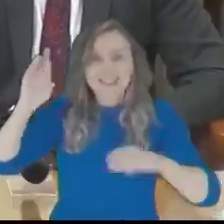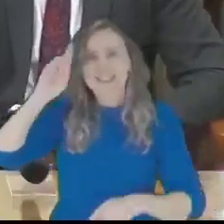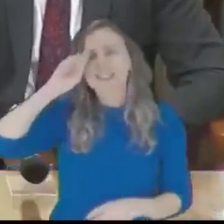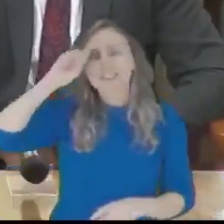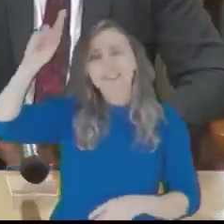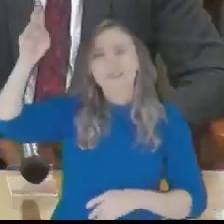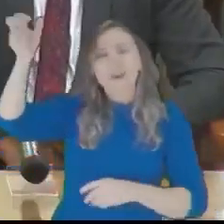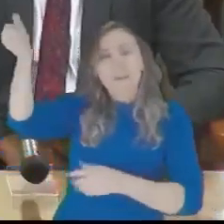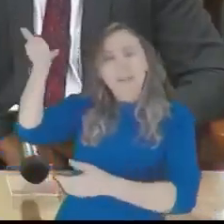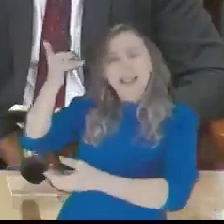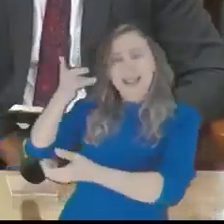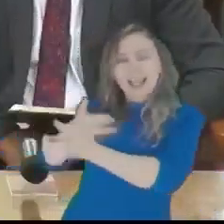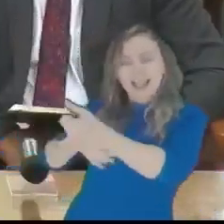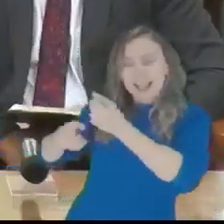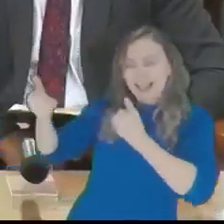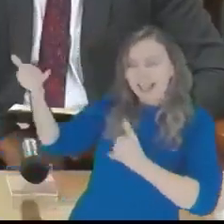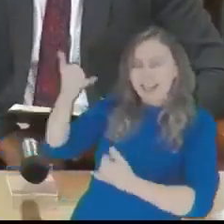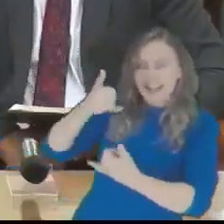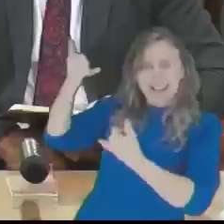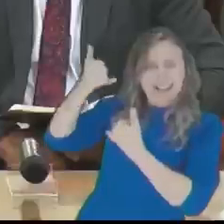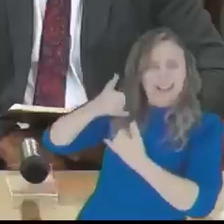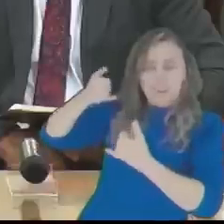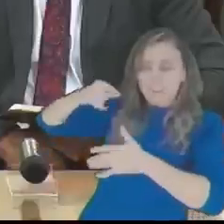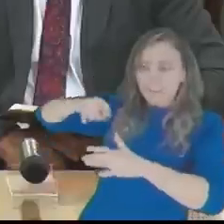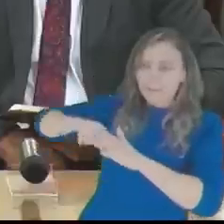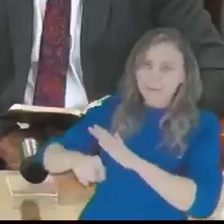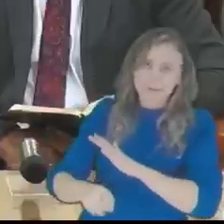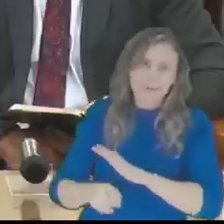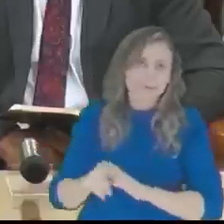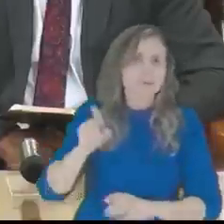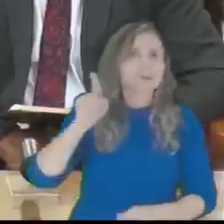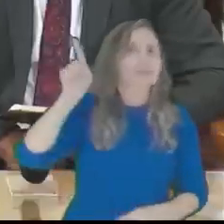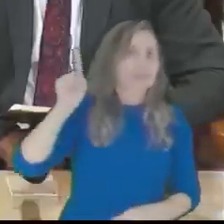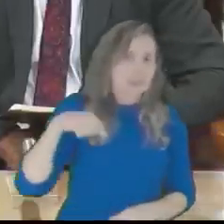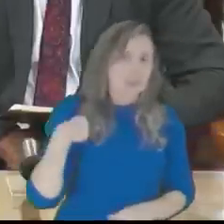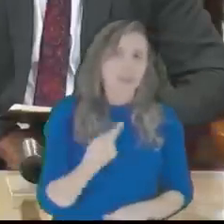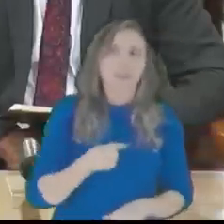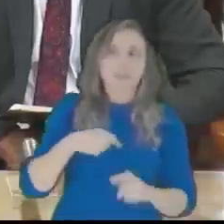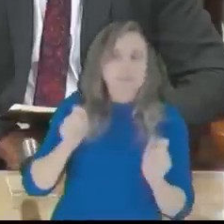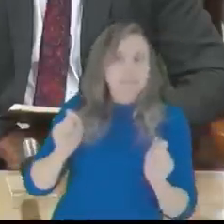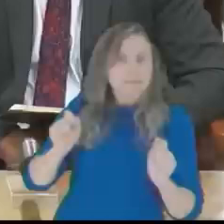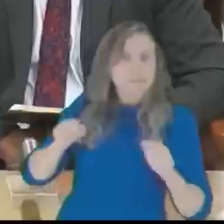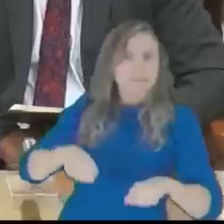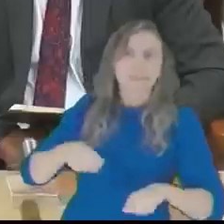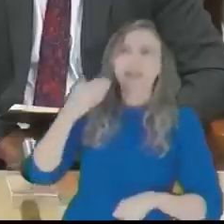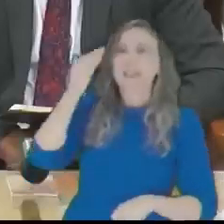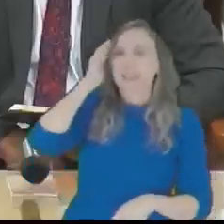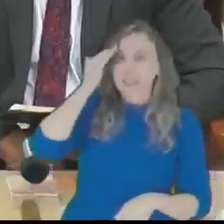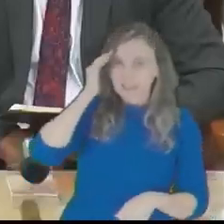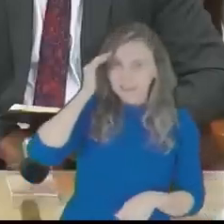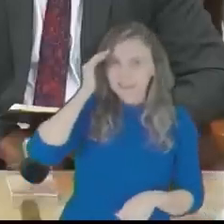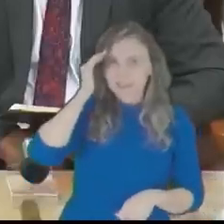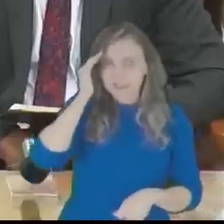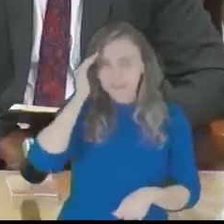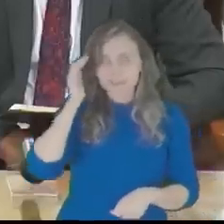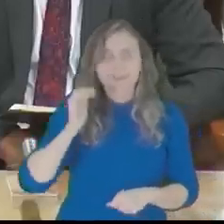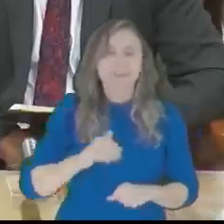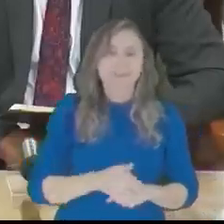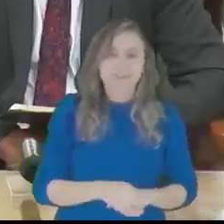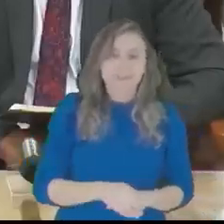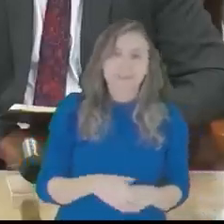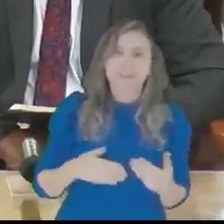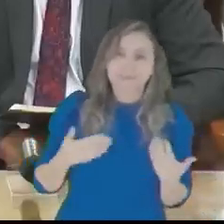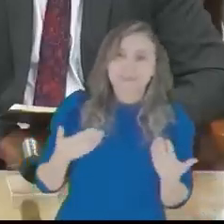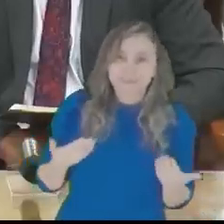revelar, porque lá nós teremos condições de entender o que nós não entendemos aqui. Então, irmão,